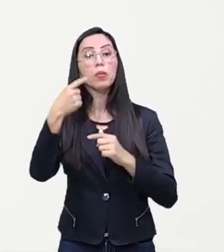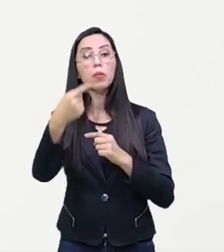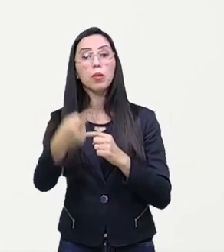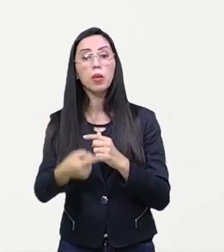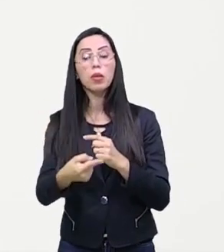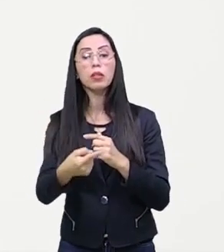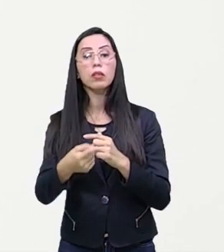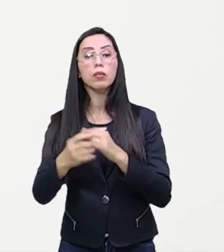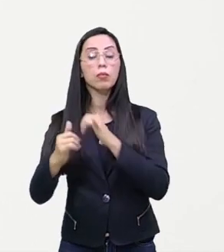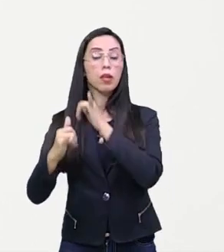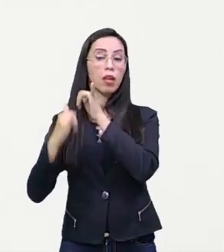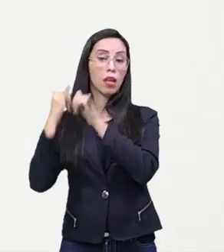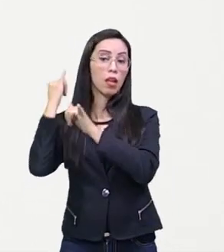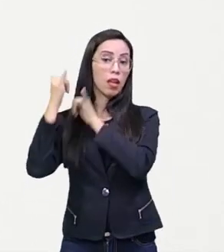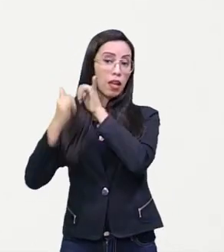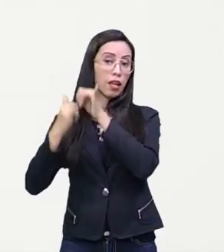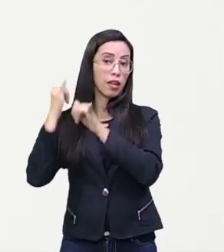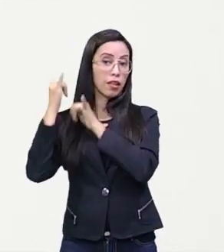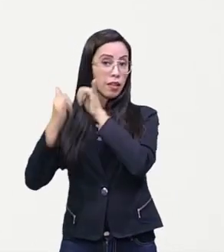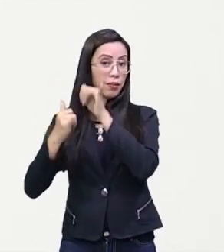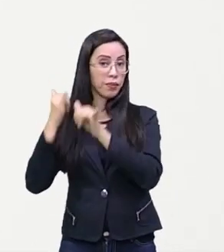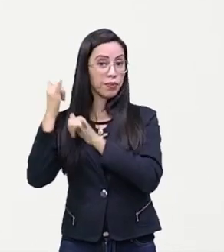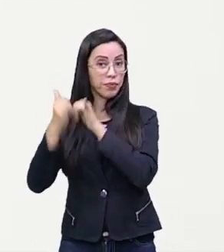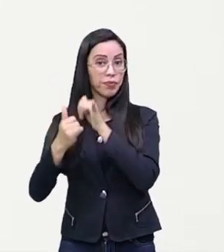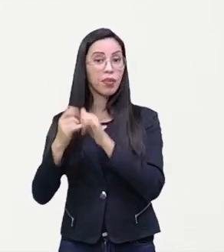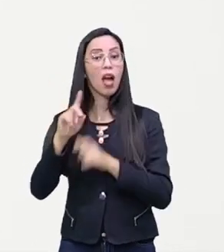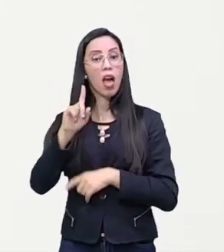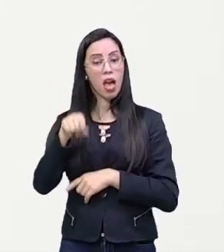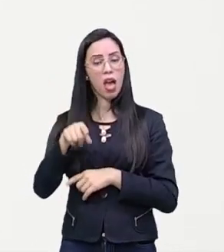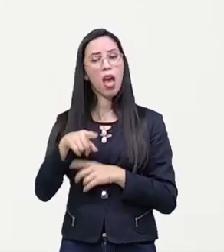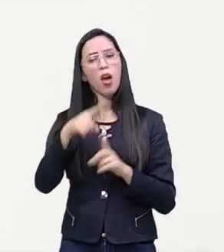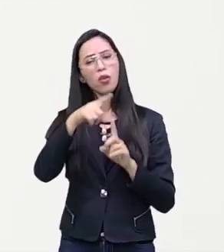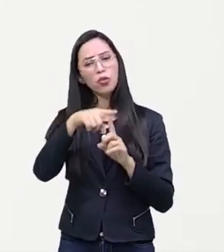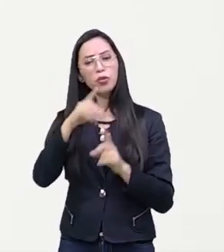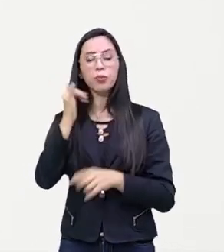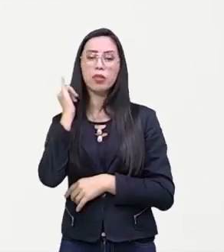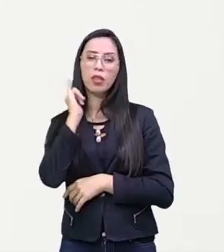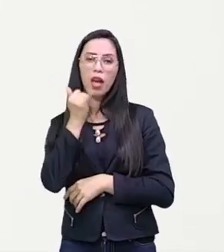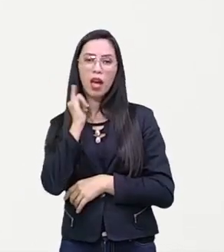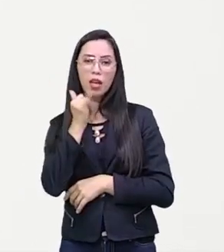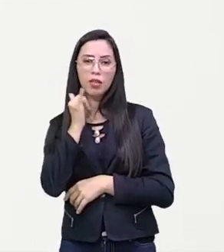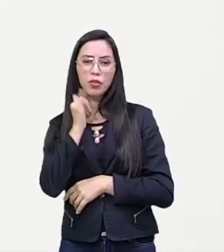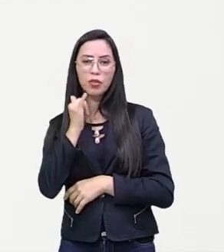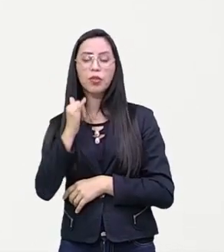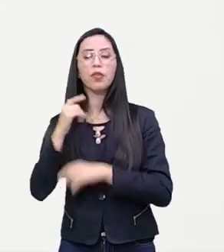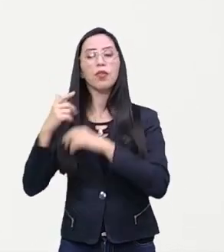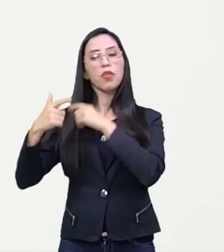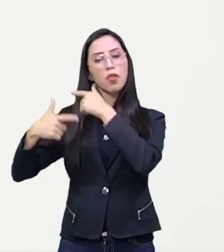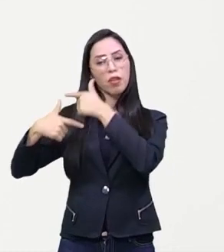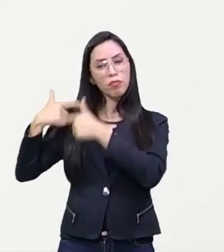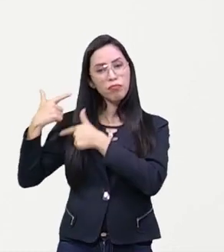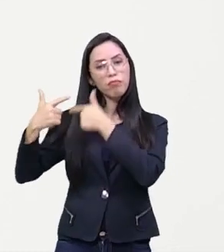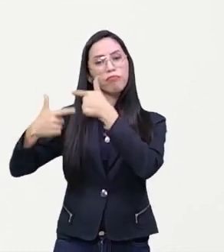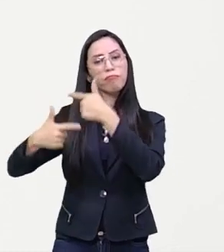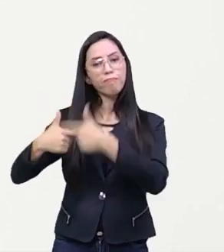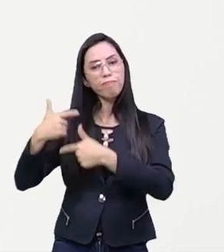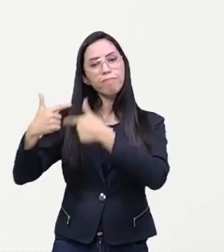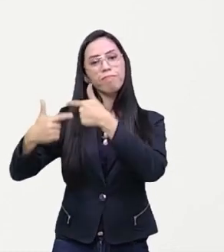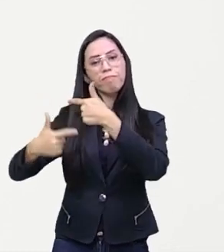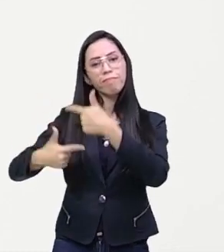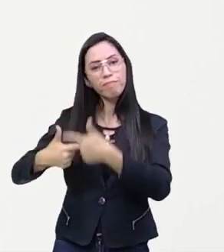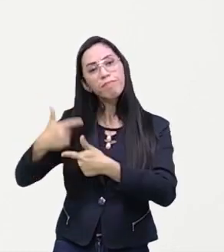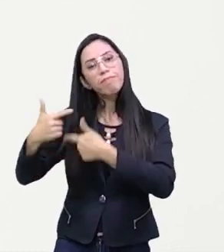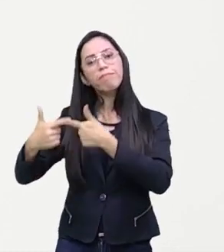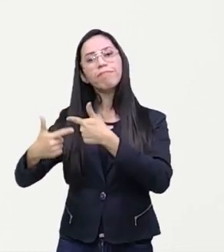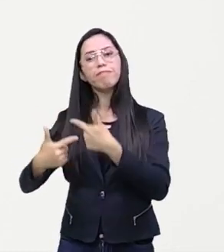Lenda. A lenda é um tipo de narrativa passada de geração para geração. E